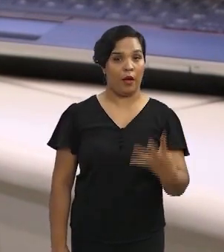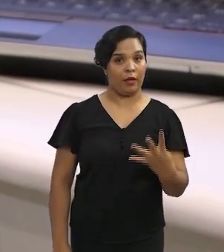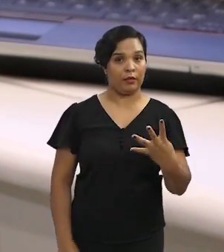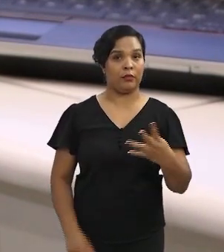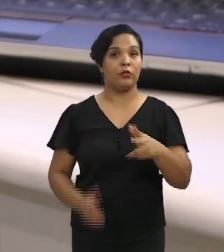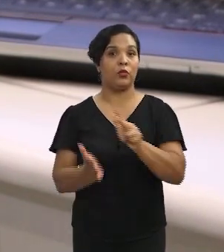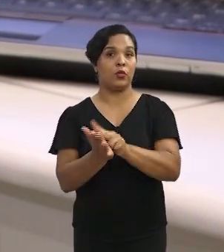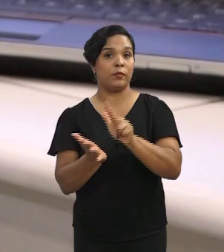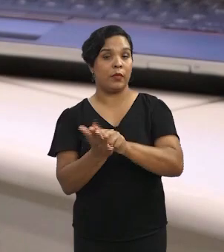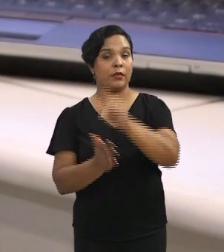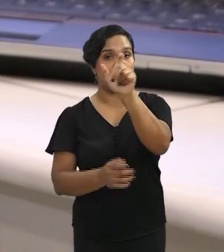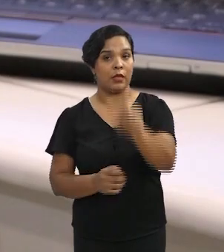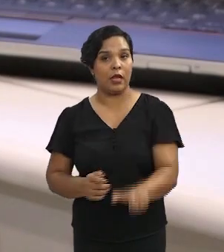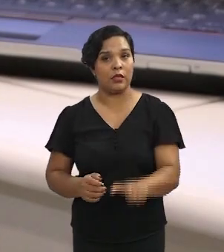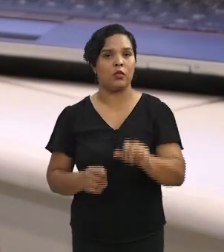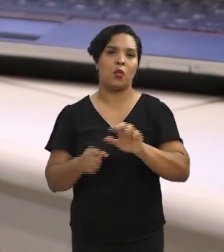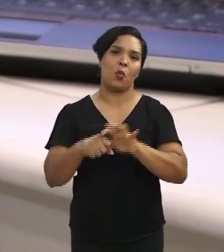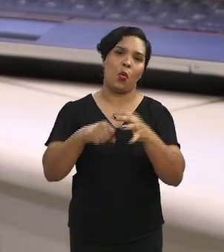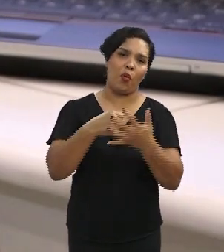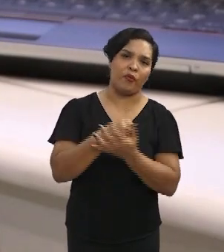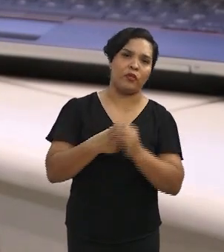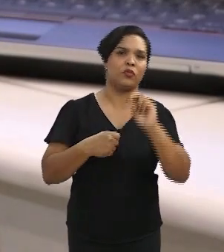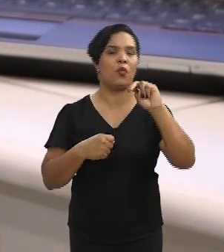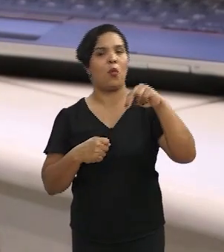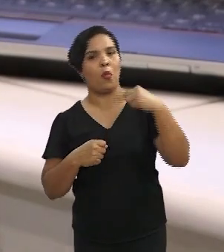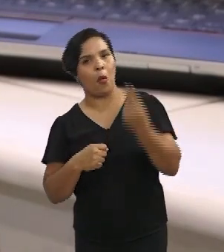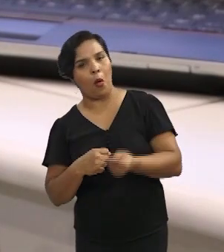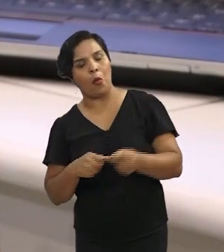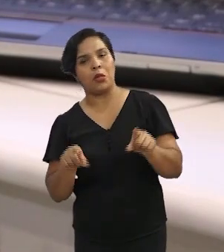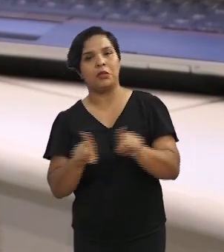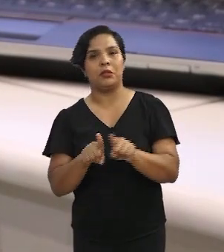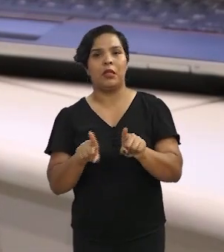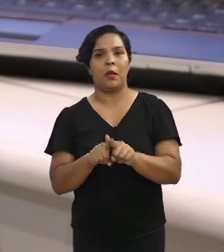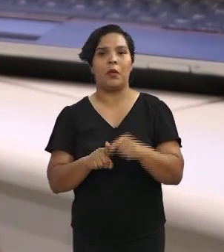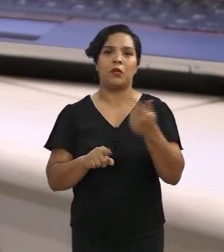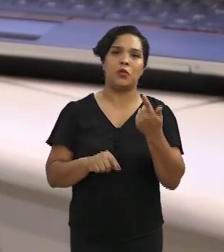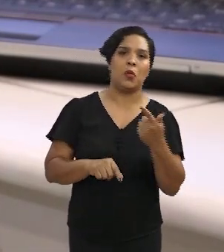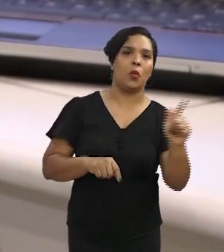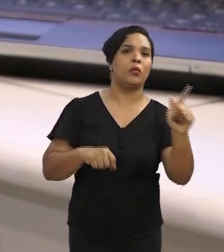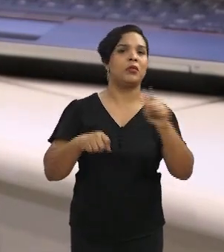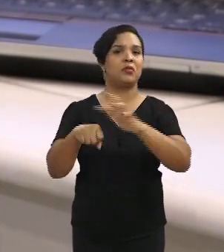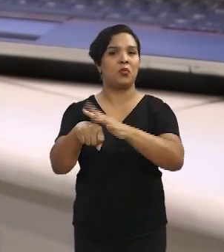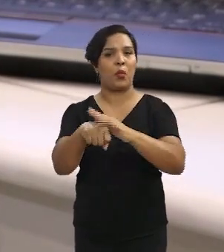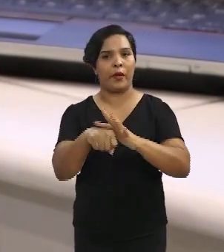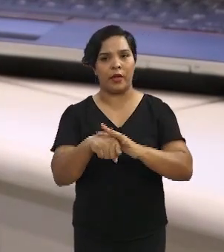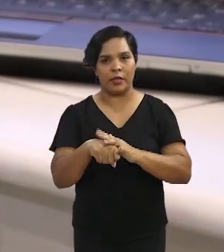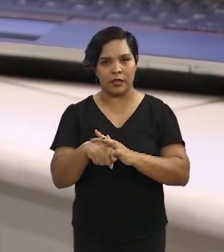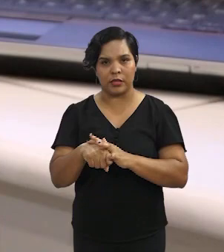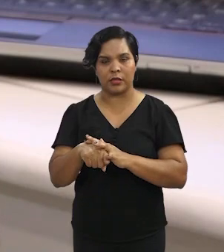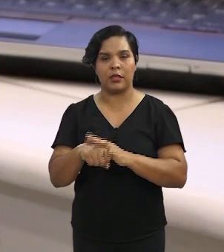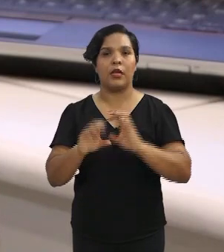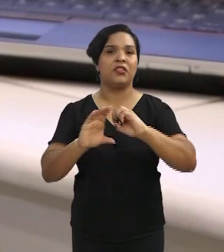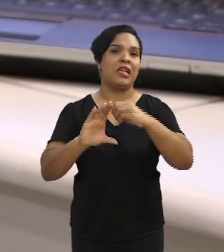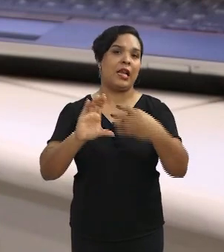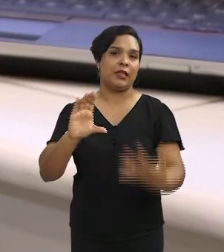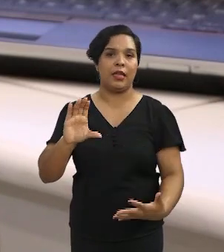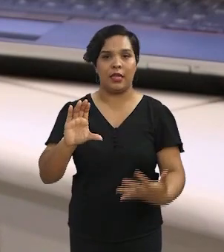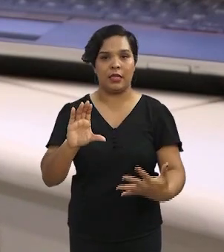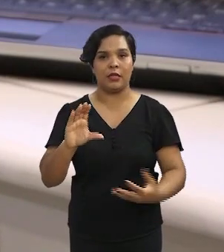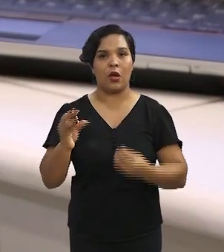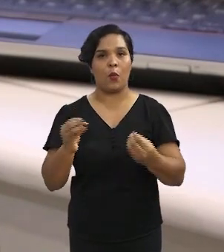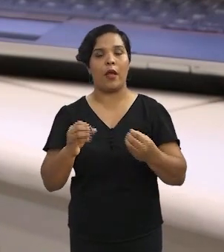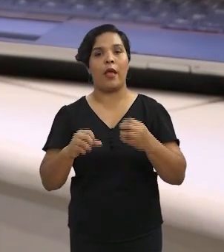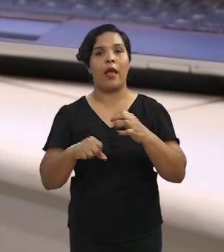principalmente nos pacientes, né, ou com COVID, ou quem sabe também em outras condições que a gente caracteriza